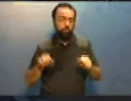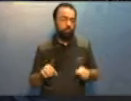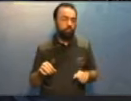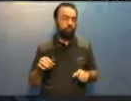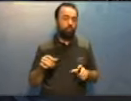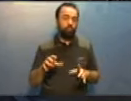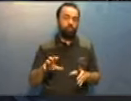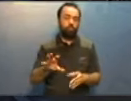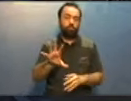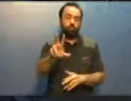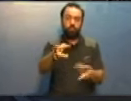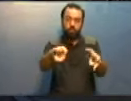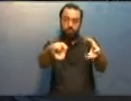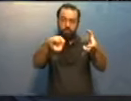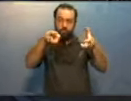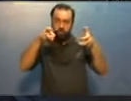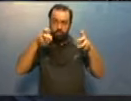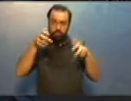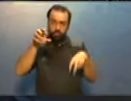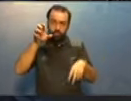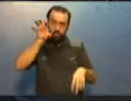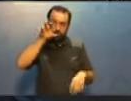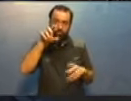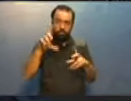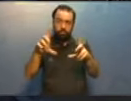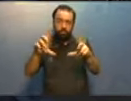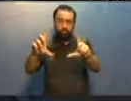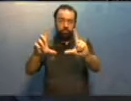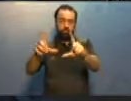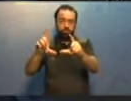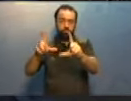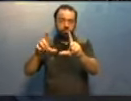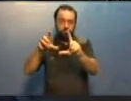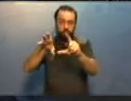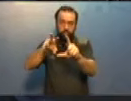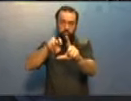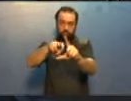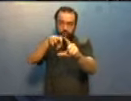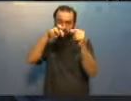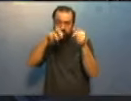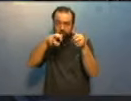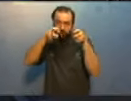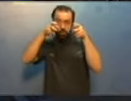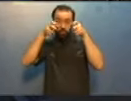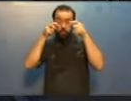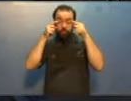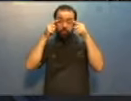eles transferem essa imagem através de sinapses para o nosso cérebro. Então,